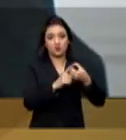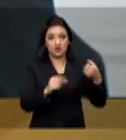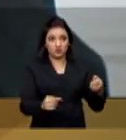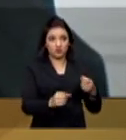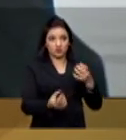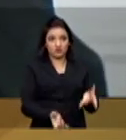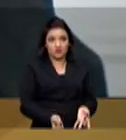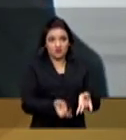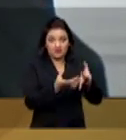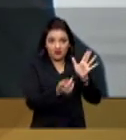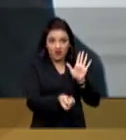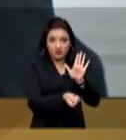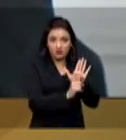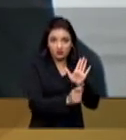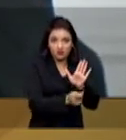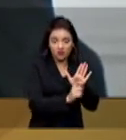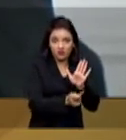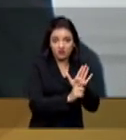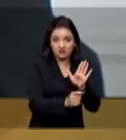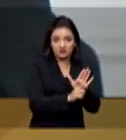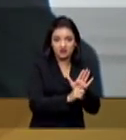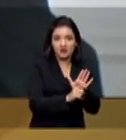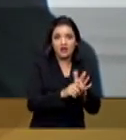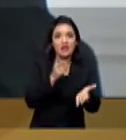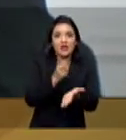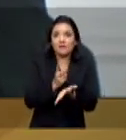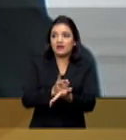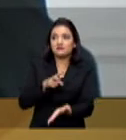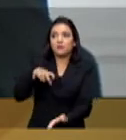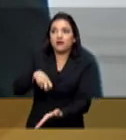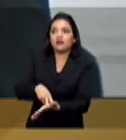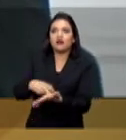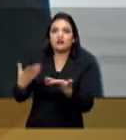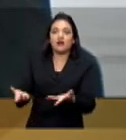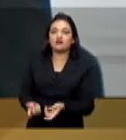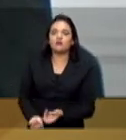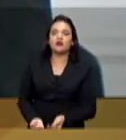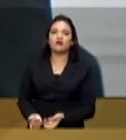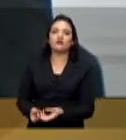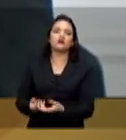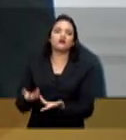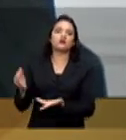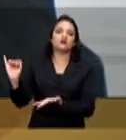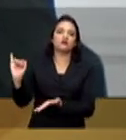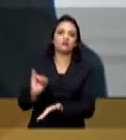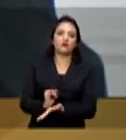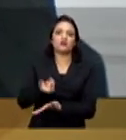quando a fundamentação pedindo o tráfico de drogas, é porque a objetividade jurídica